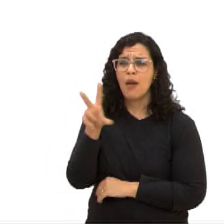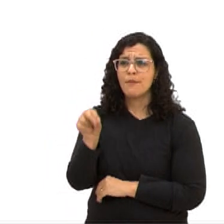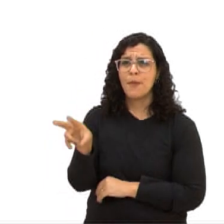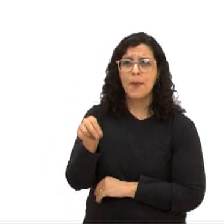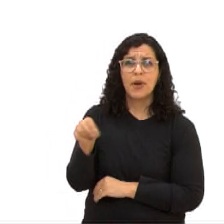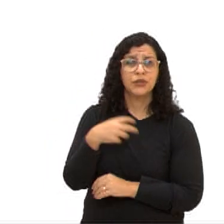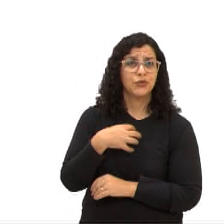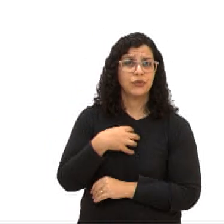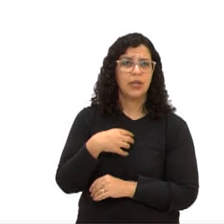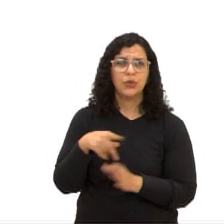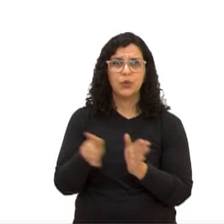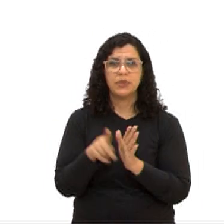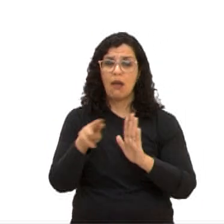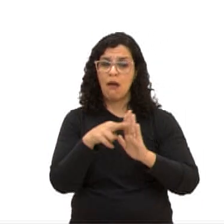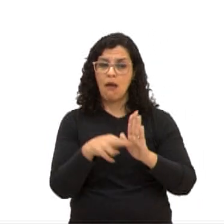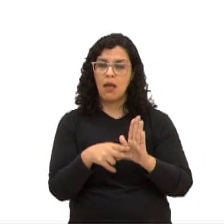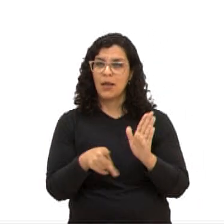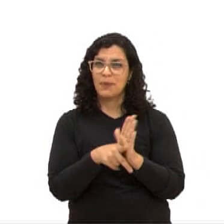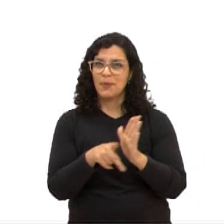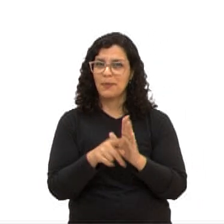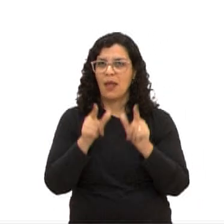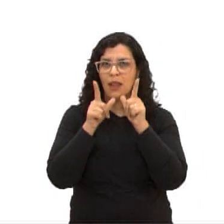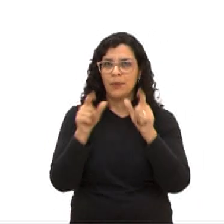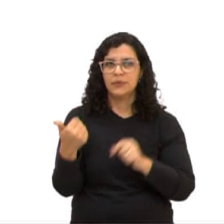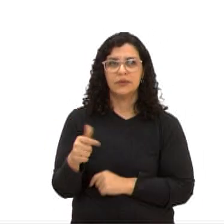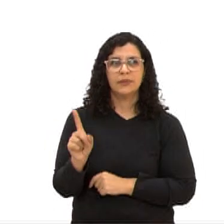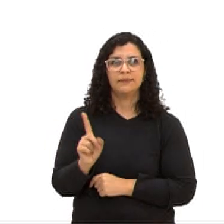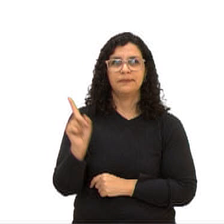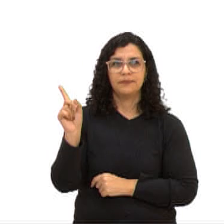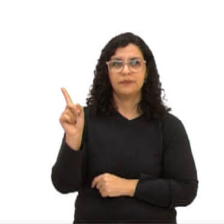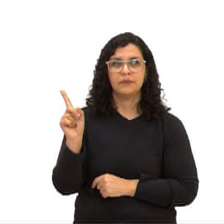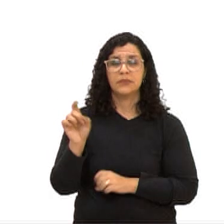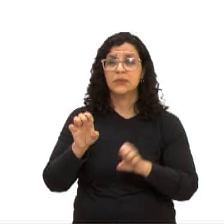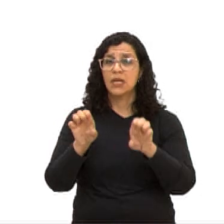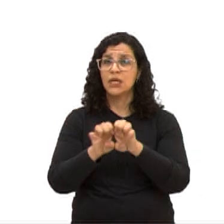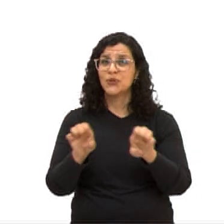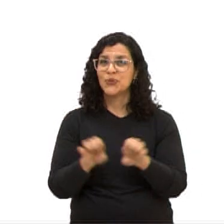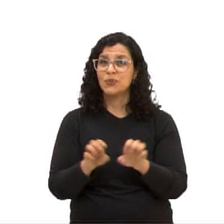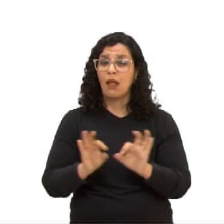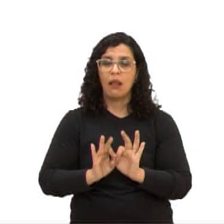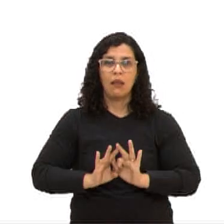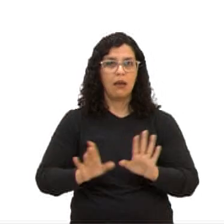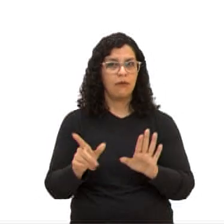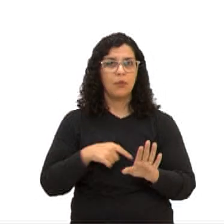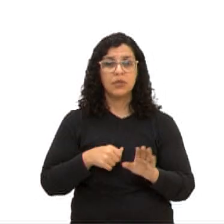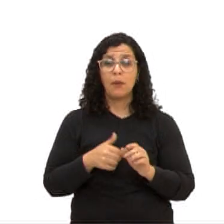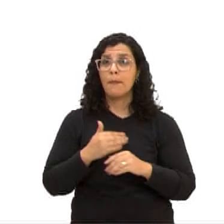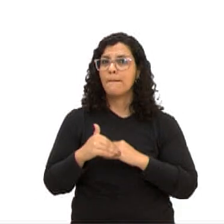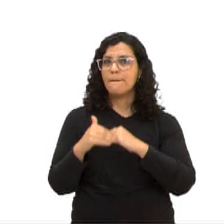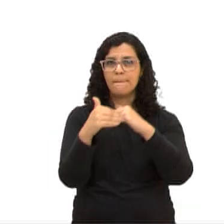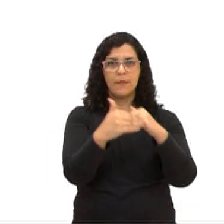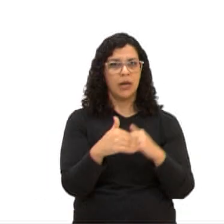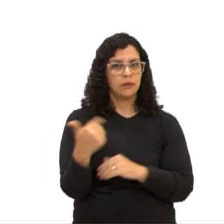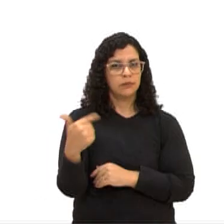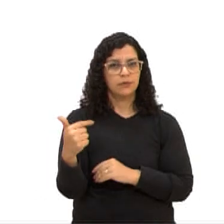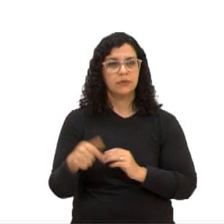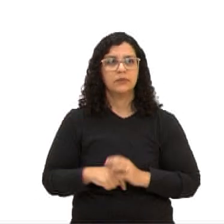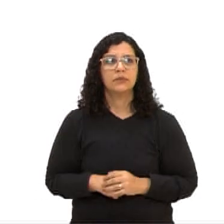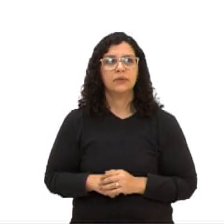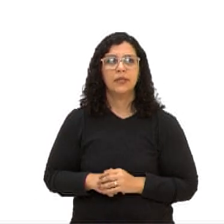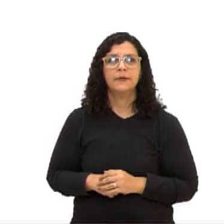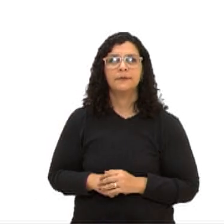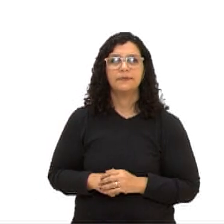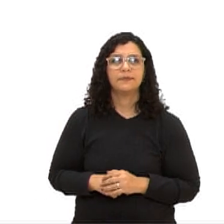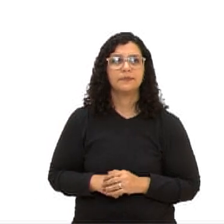escreve ali do mesmo jeito que a gente fala, né? Livres estruturas, a estrutura é livre, não segue um padrão.